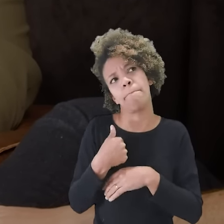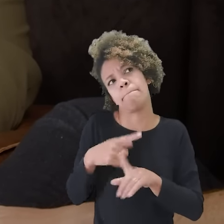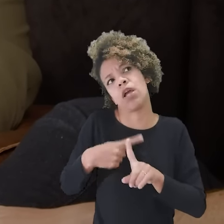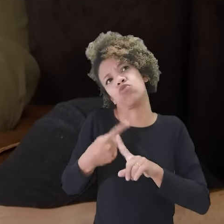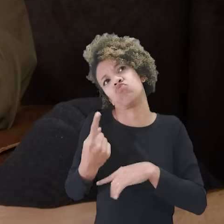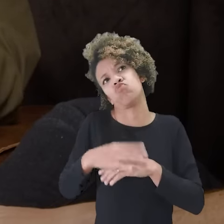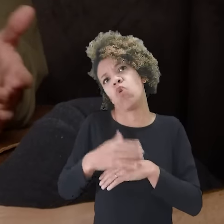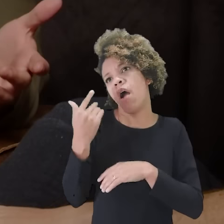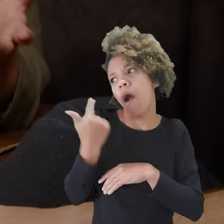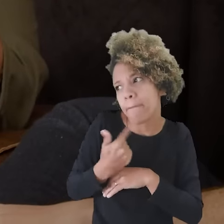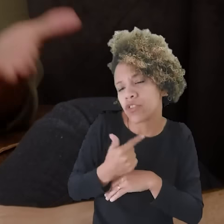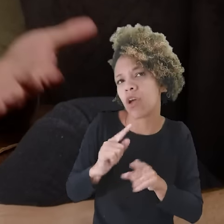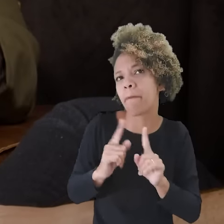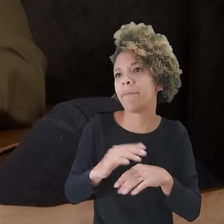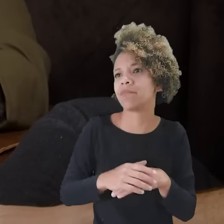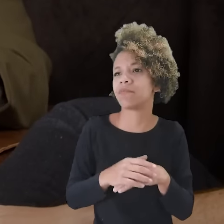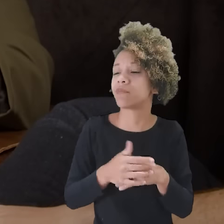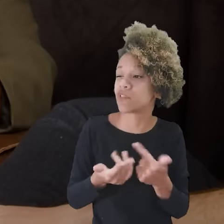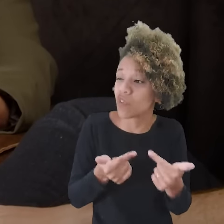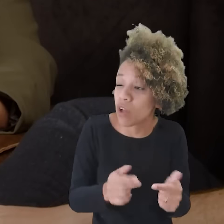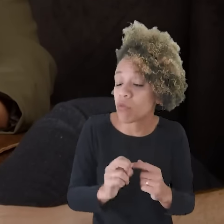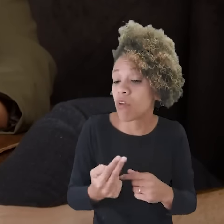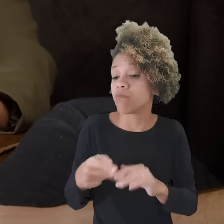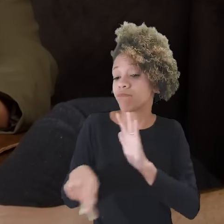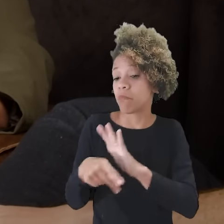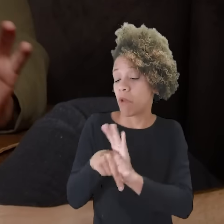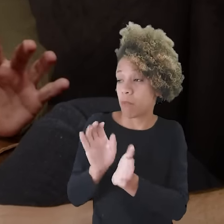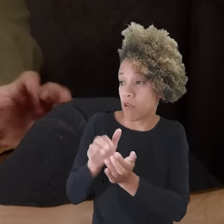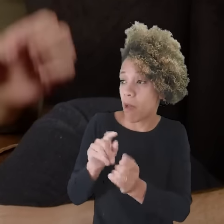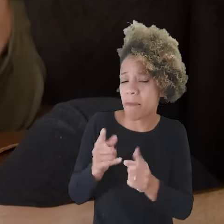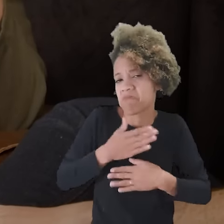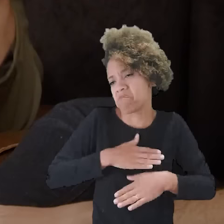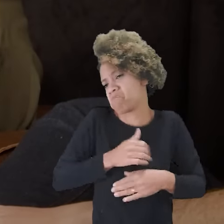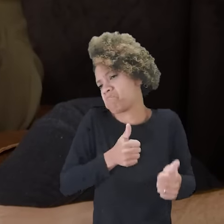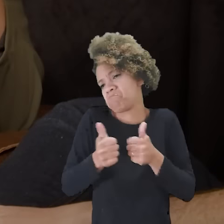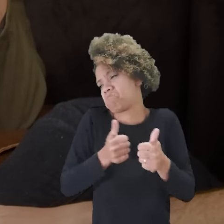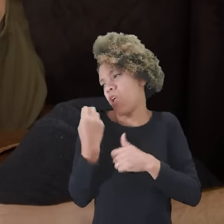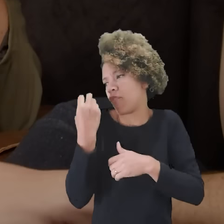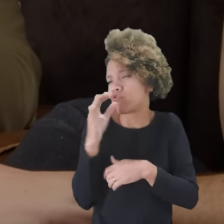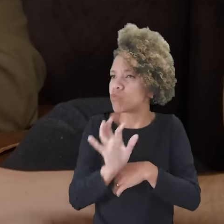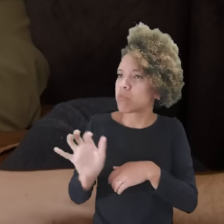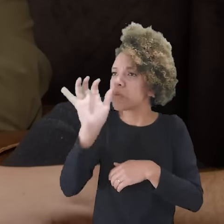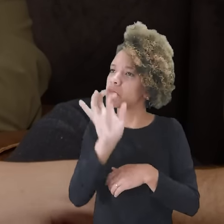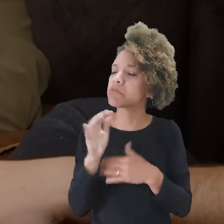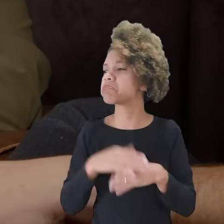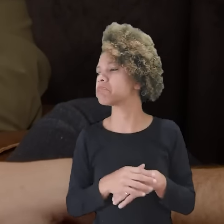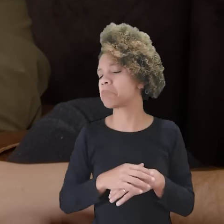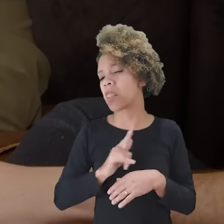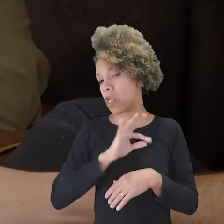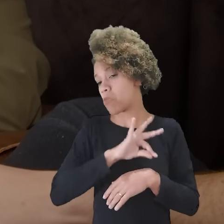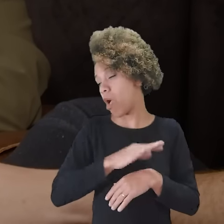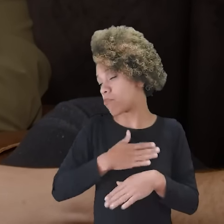um comediante que talvez ficasse mais linchado que ia ser um comediante local mas no Recife eu já tava tranquilo com isso que eu tava tipo viajando ali pelo nordeste Ganhando meu dinheiro